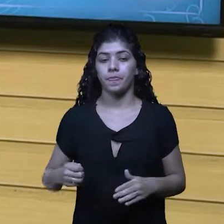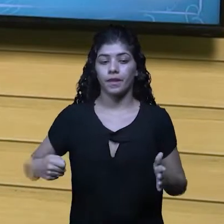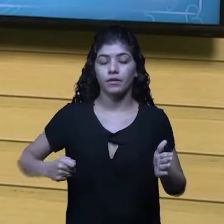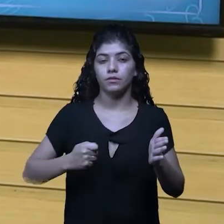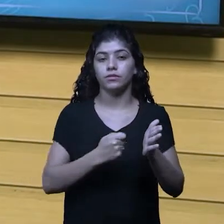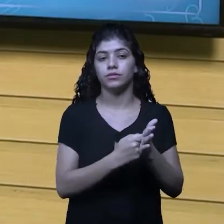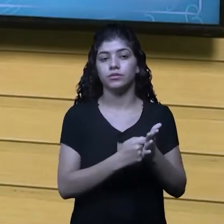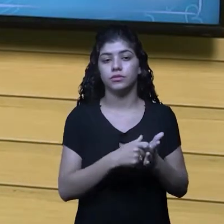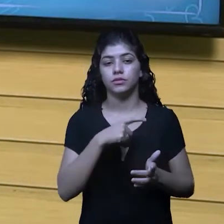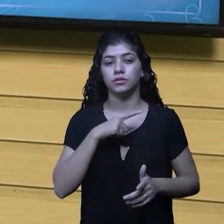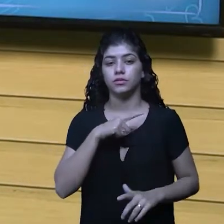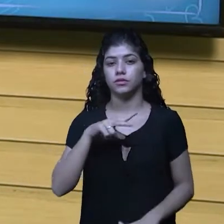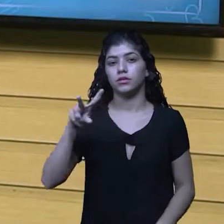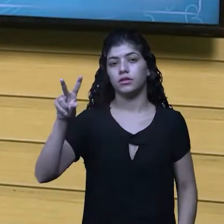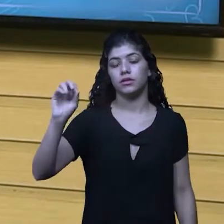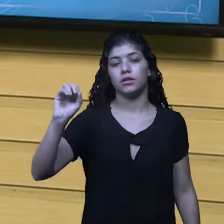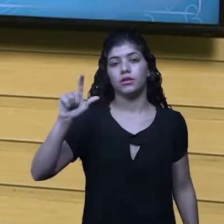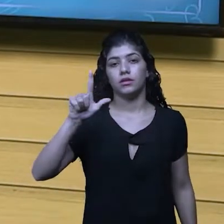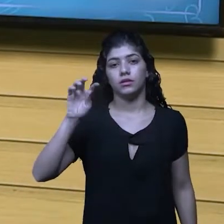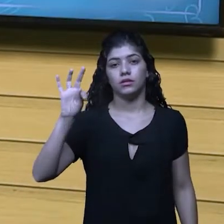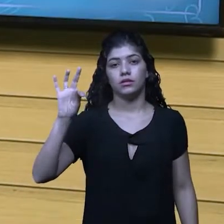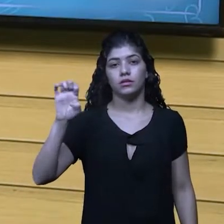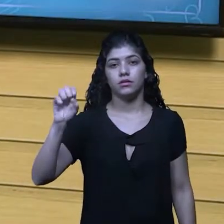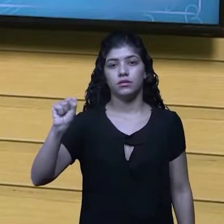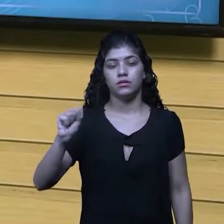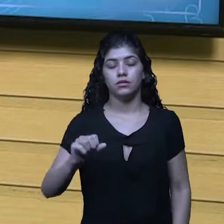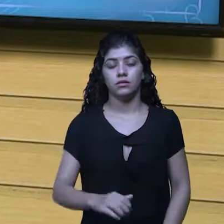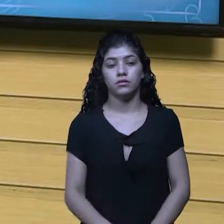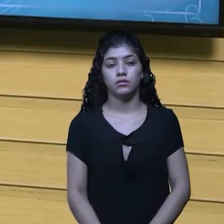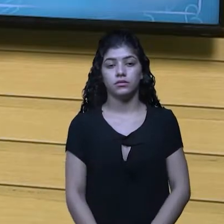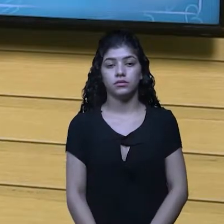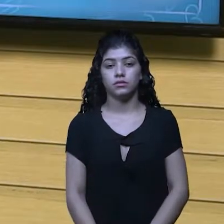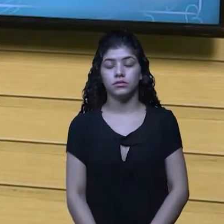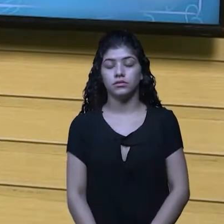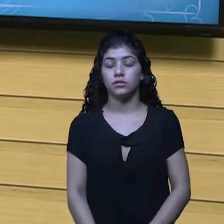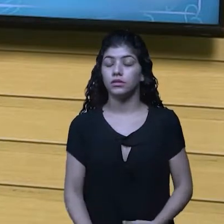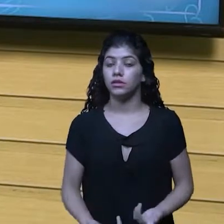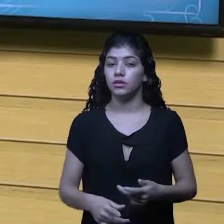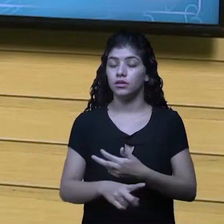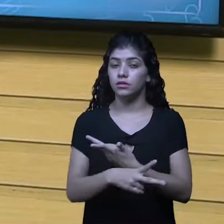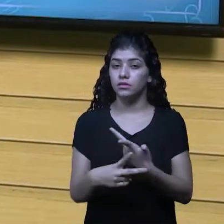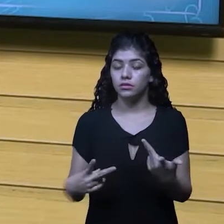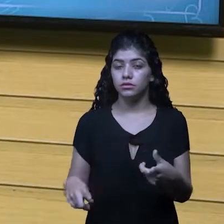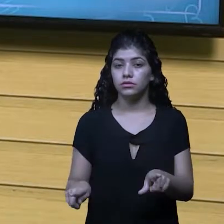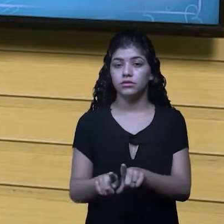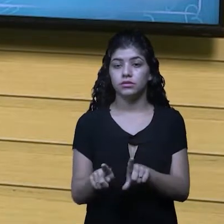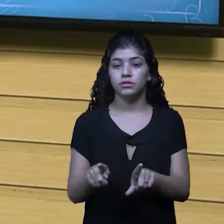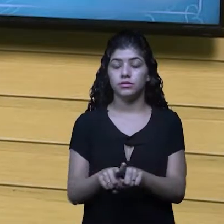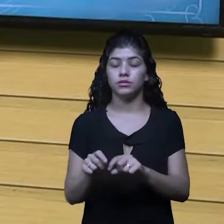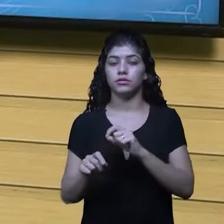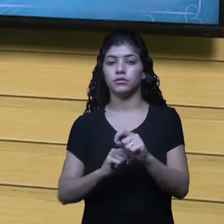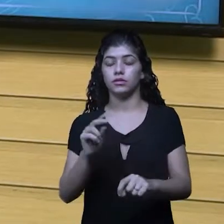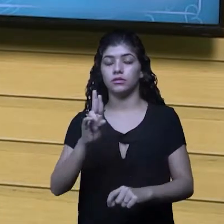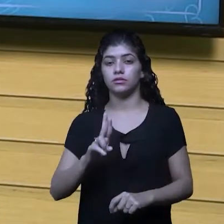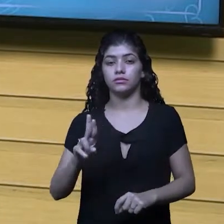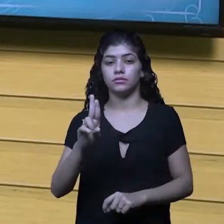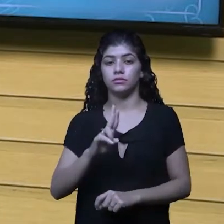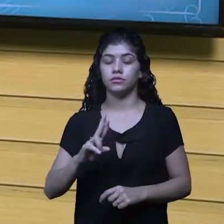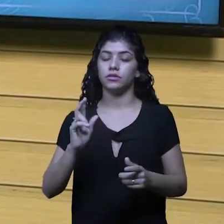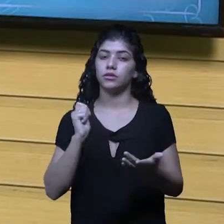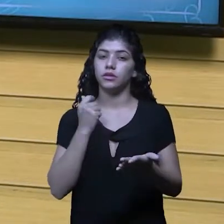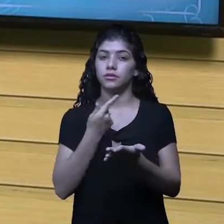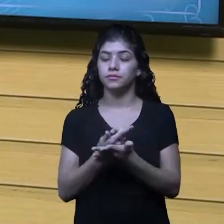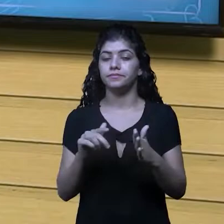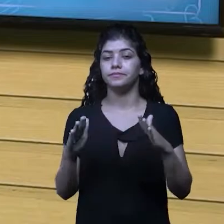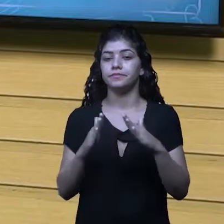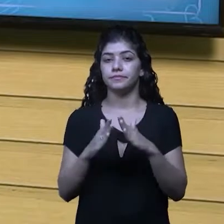tomada, é dada em volts. Daí, tá, os instrumentos, os equipamentos que você compra para a sua